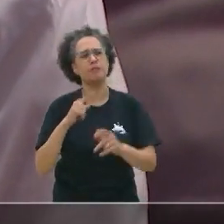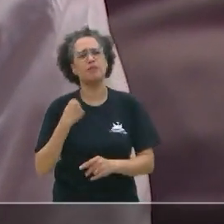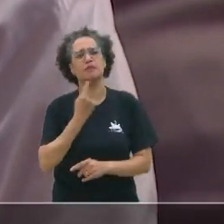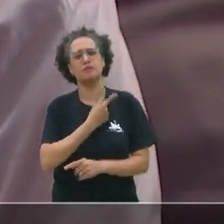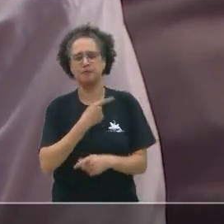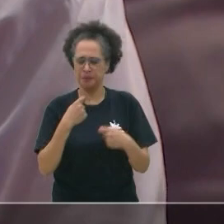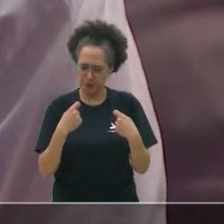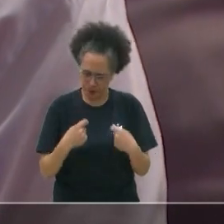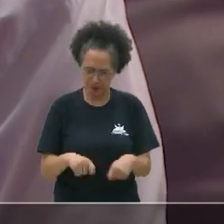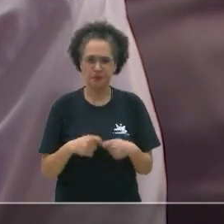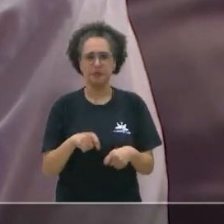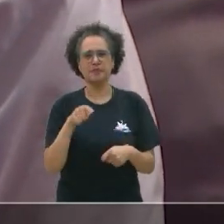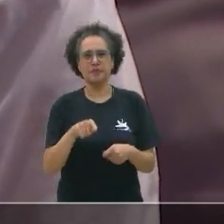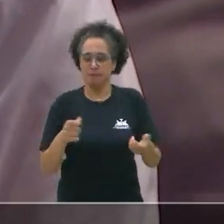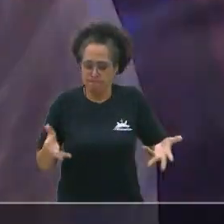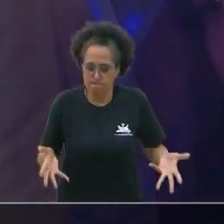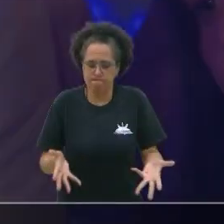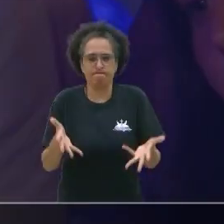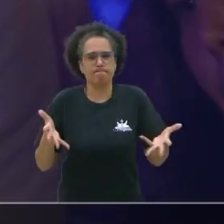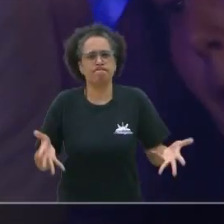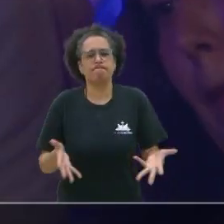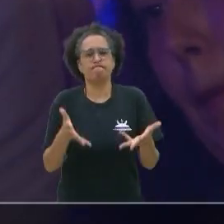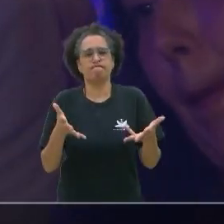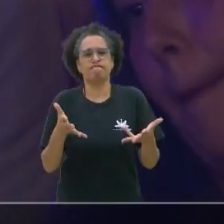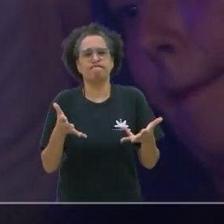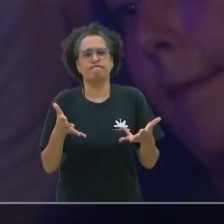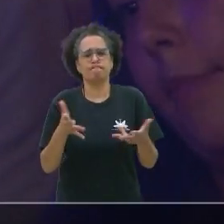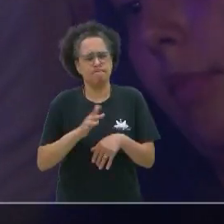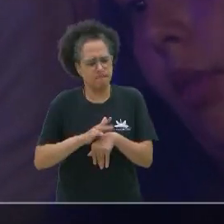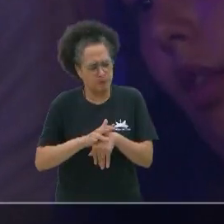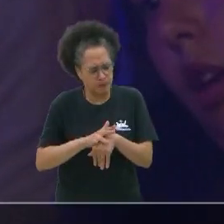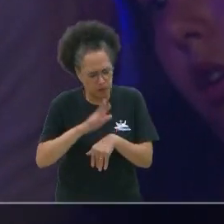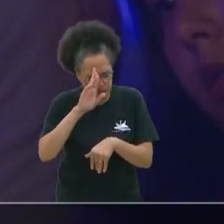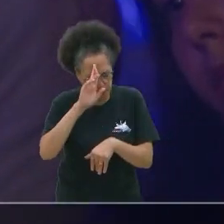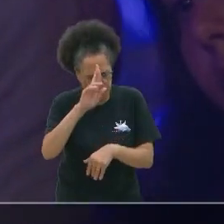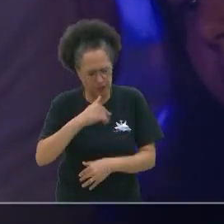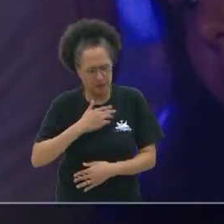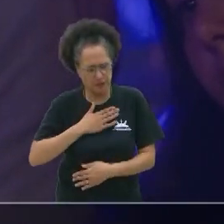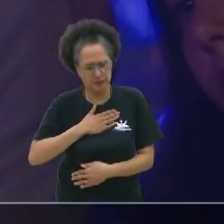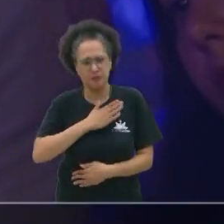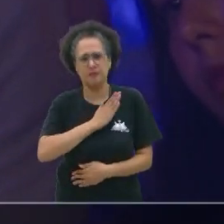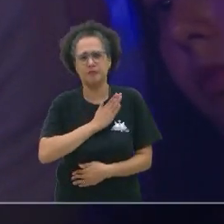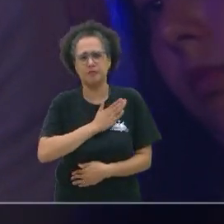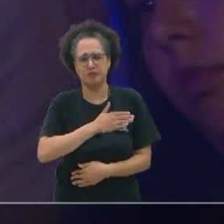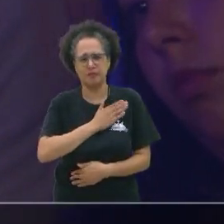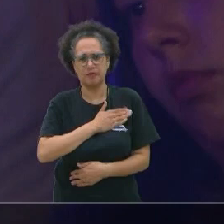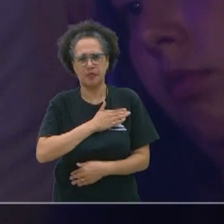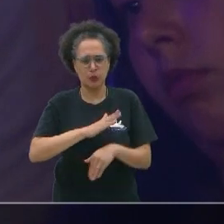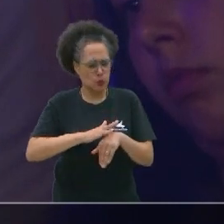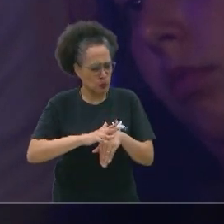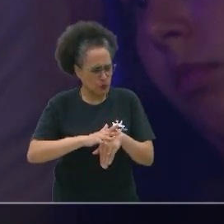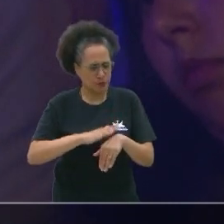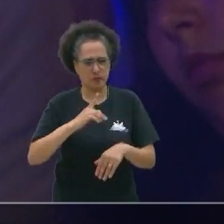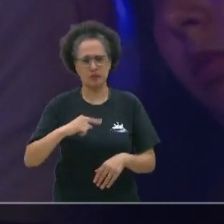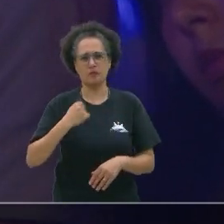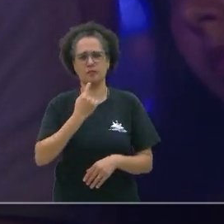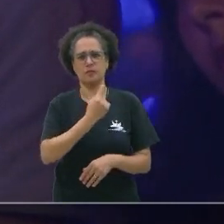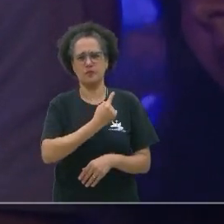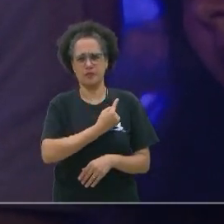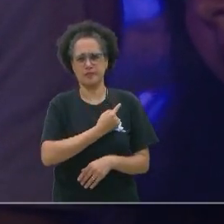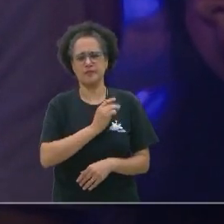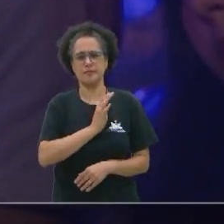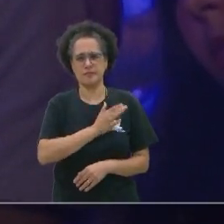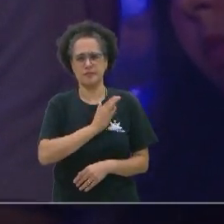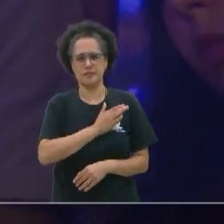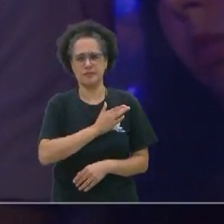desse entusiasmo, Senhor. Por isso cura o meu coração, cura o nosso coração.